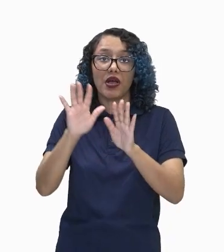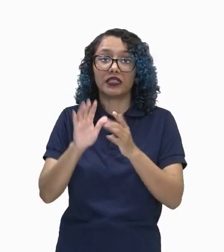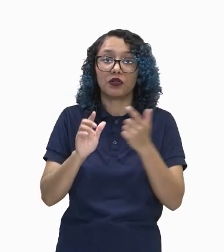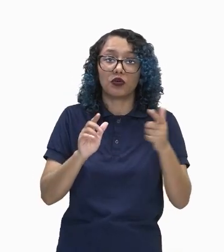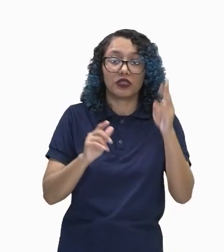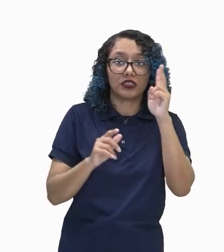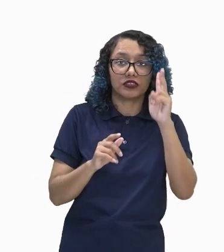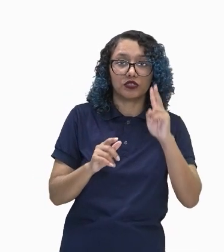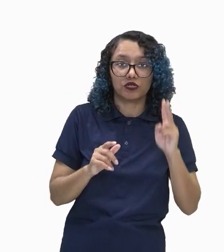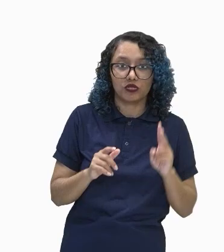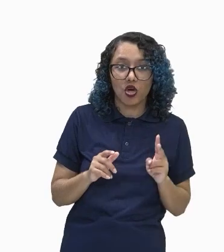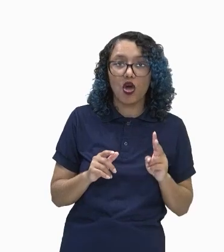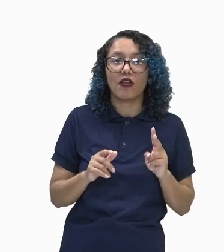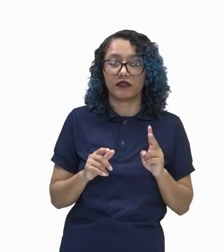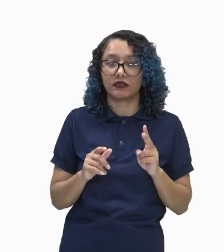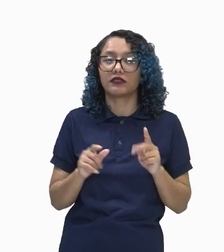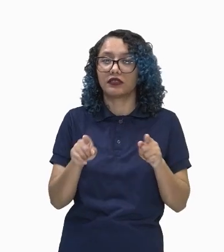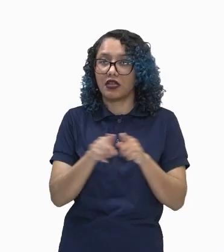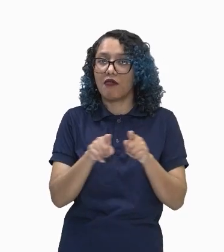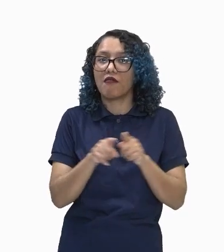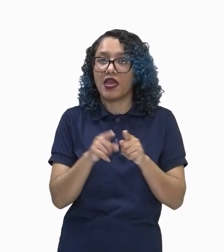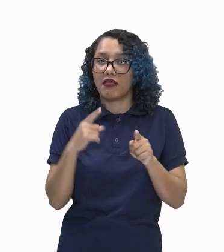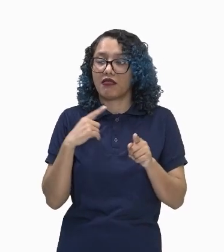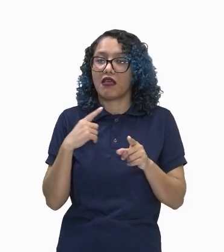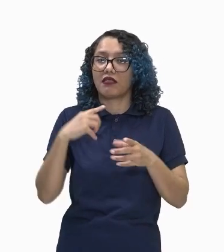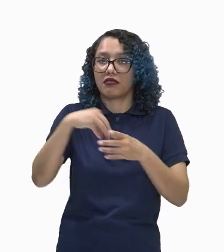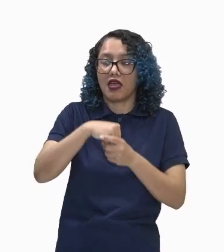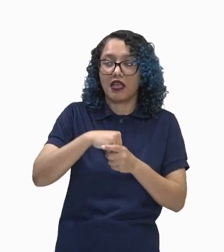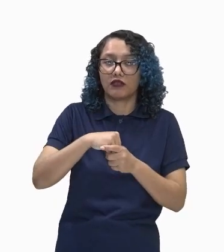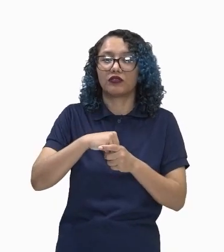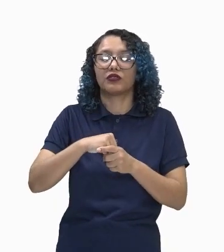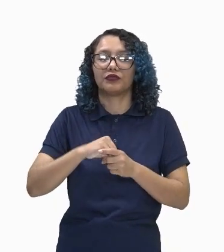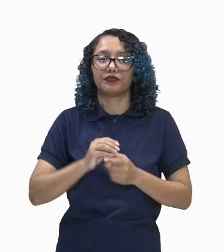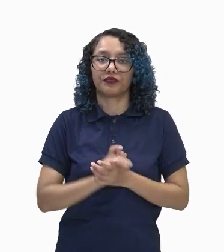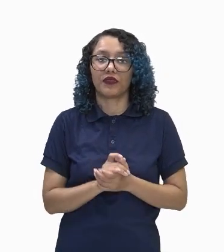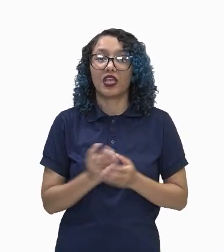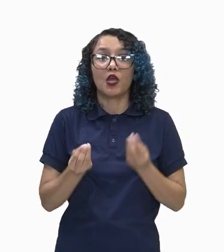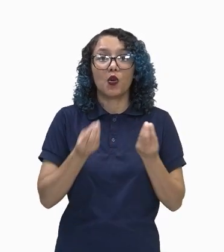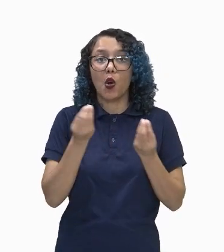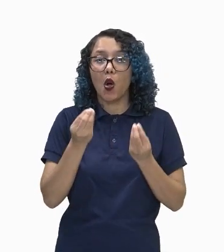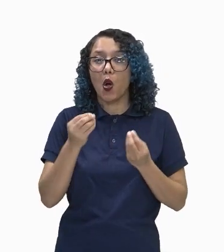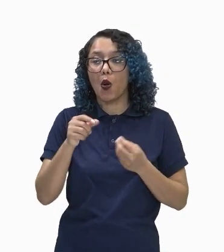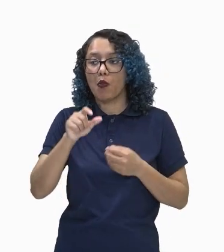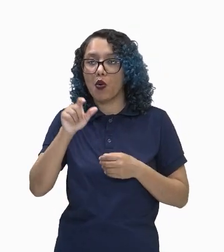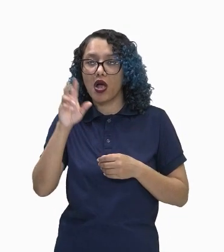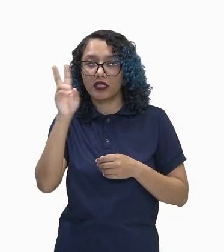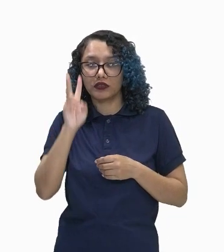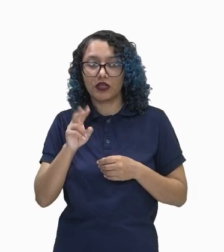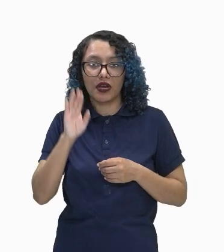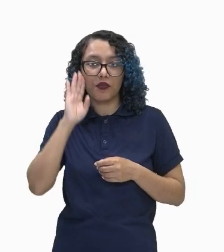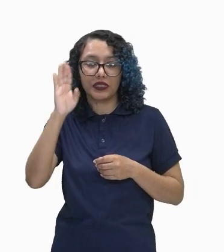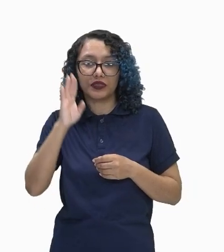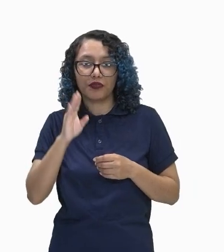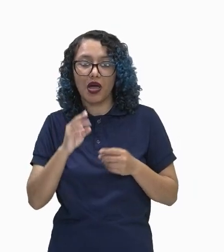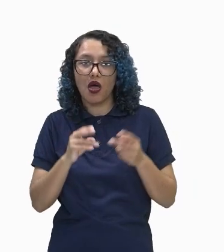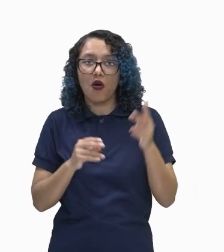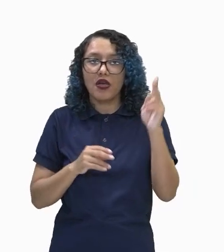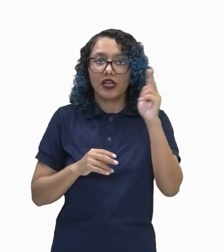então, né? E de que forma há a relação entre a trama principal e as tramas